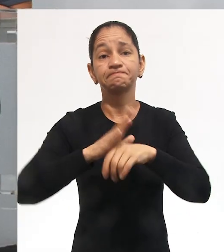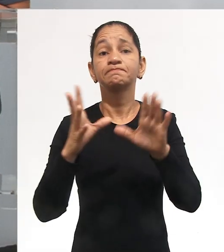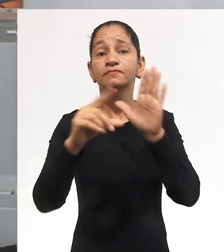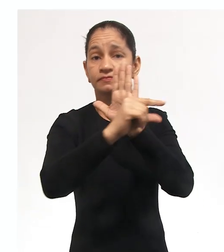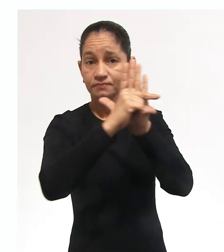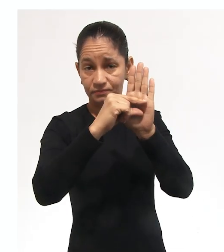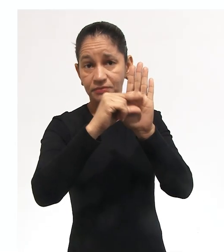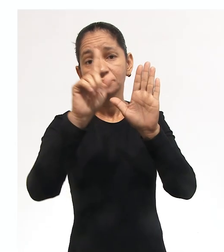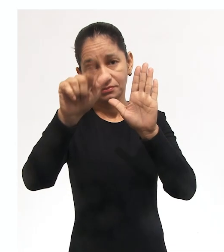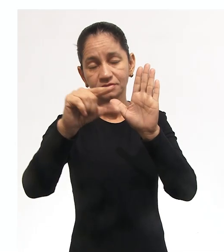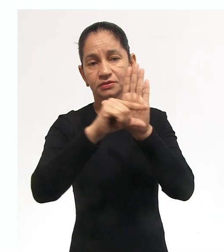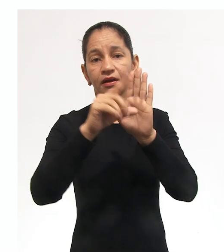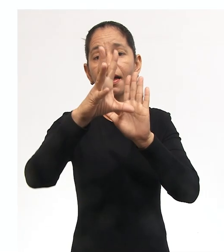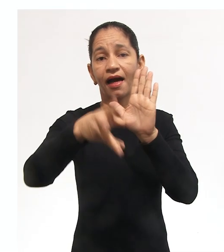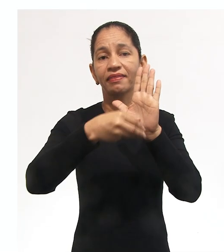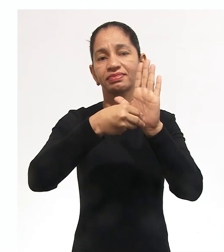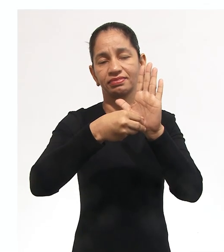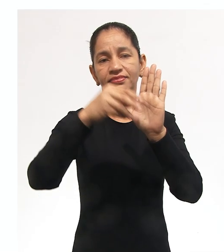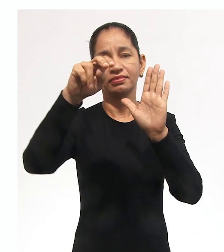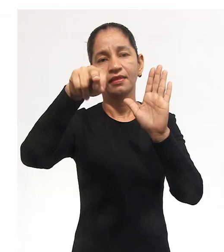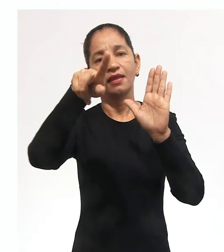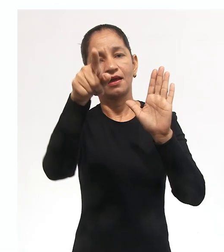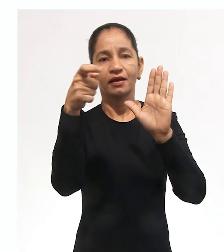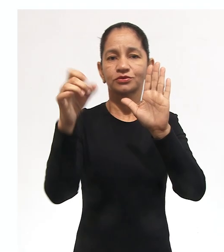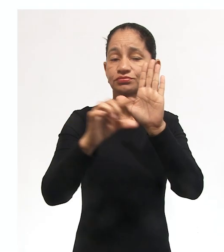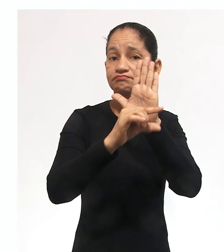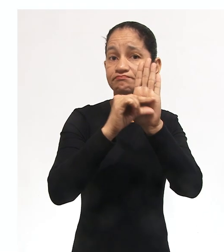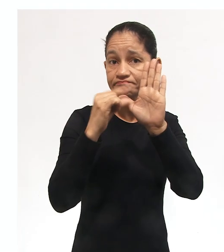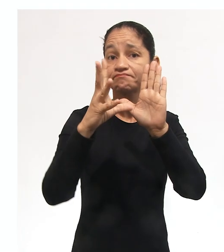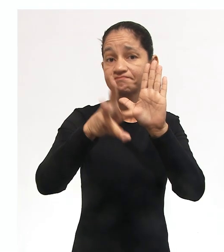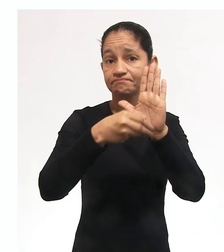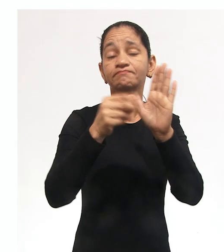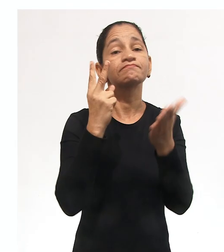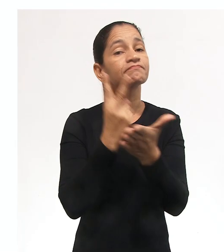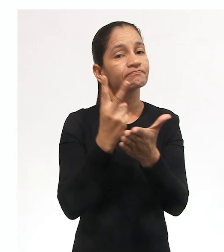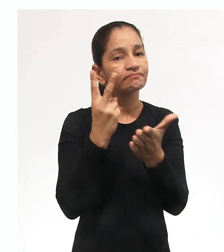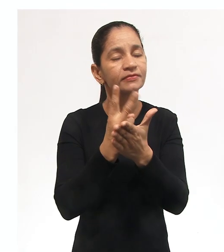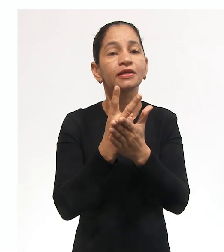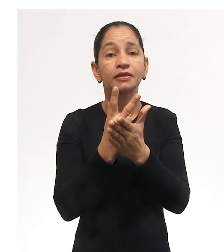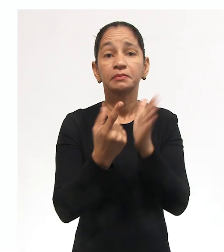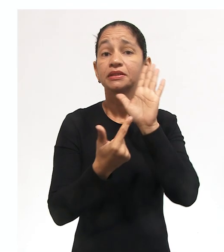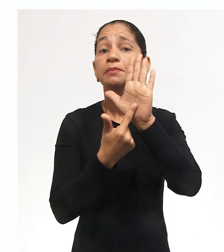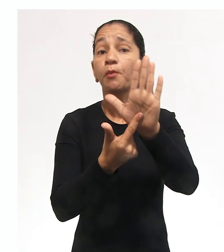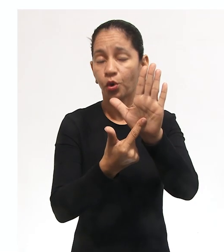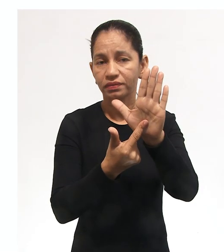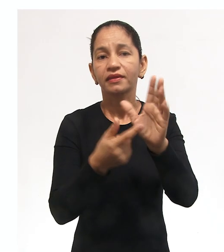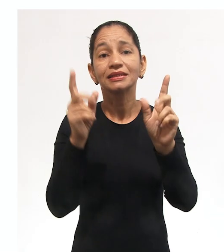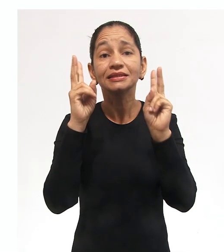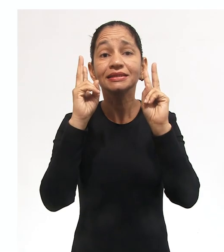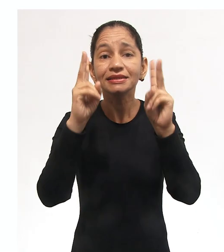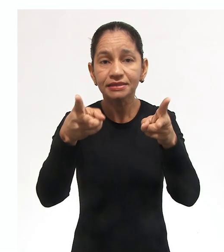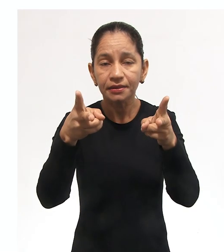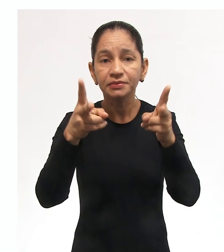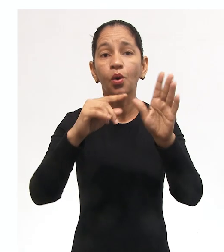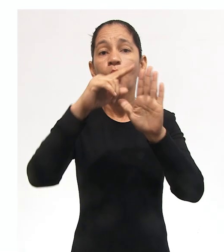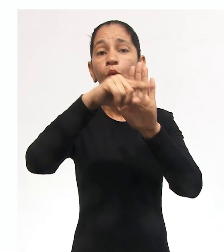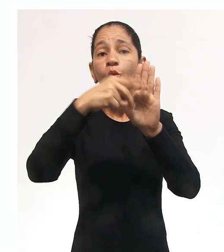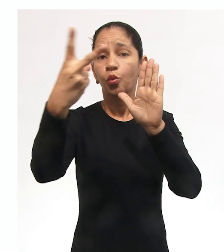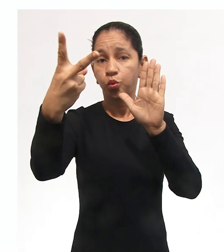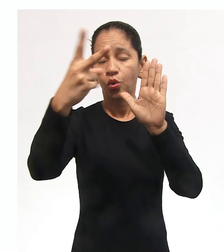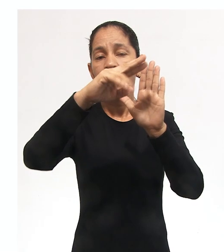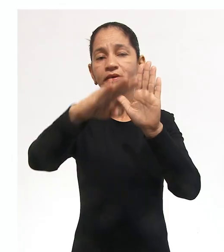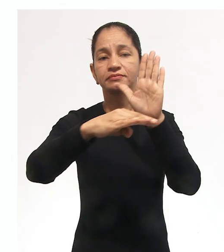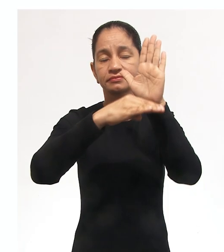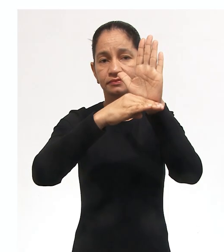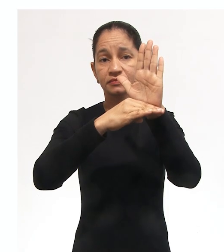aqui nesse item como um anexo, tá? E é extremamente importante em um projeto que isso se apresente. O apêndice é